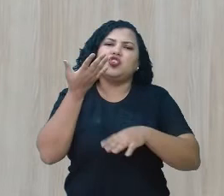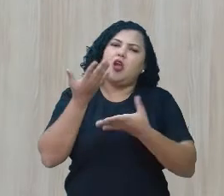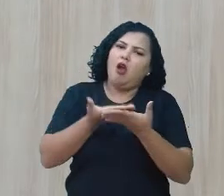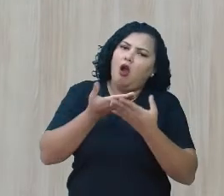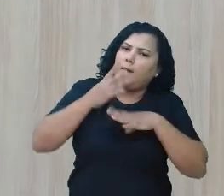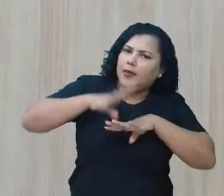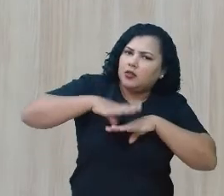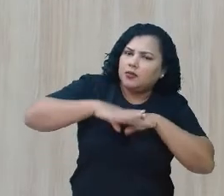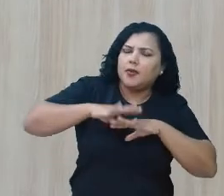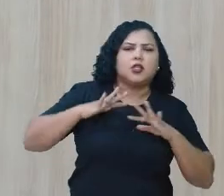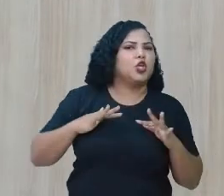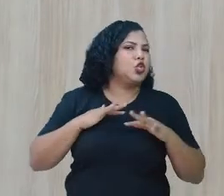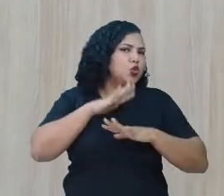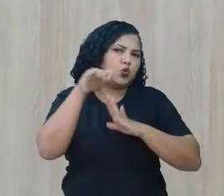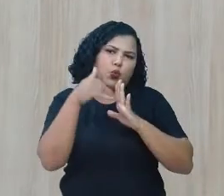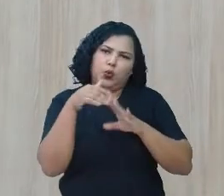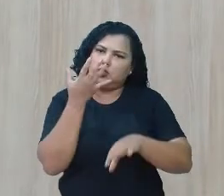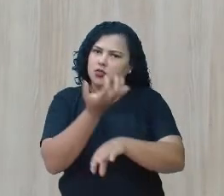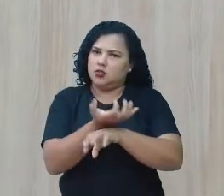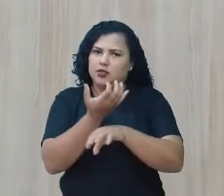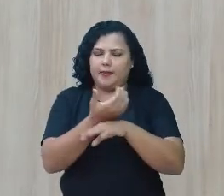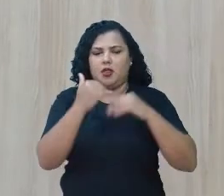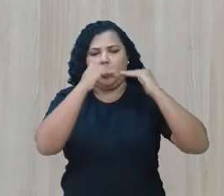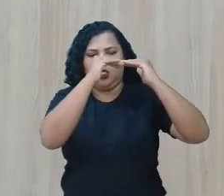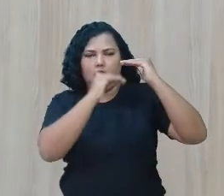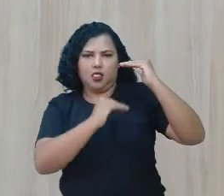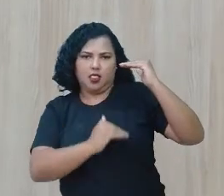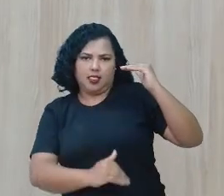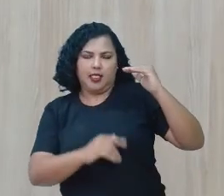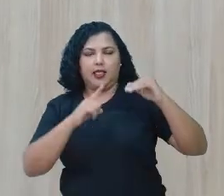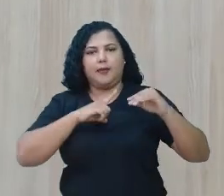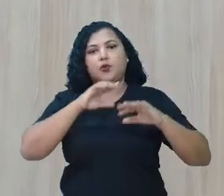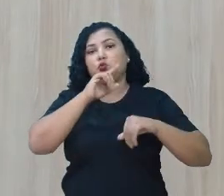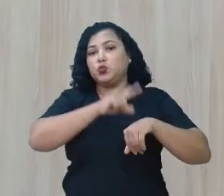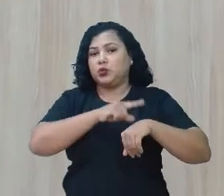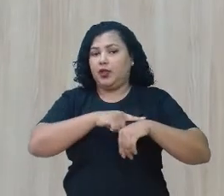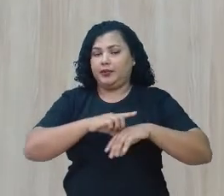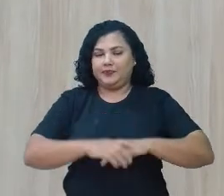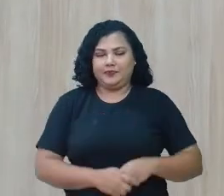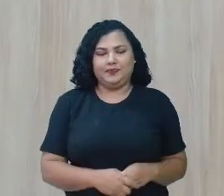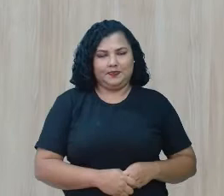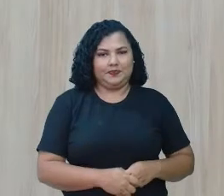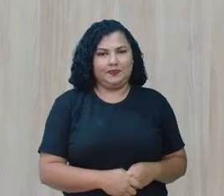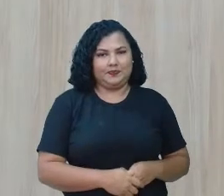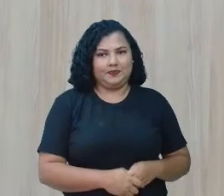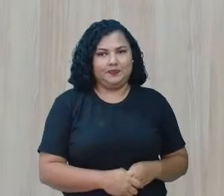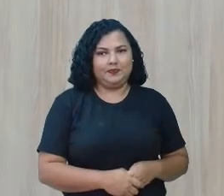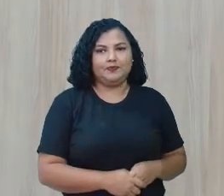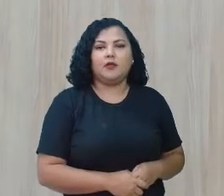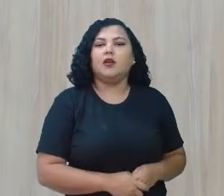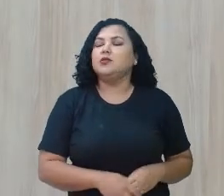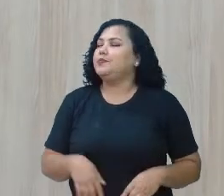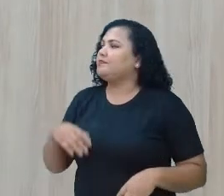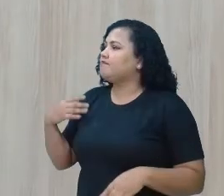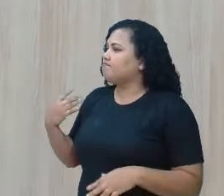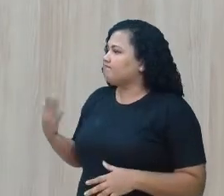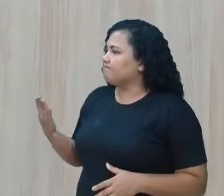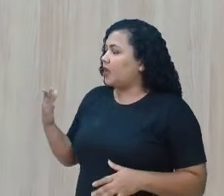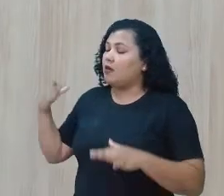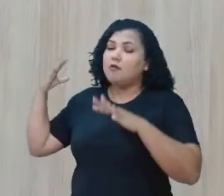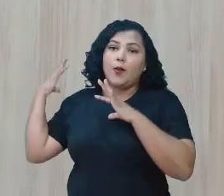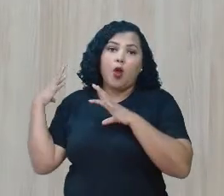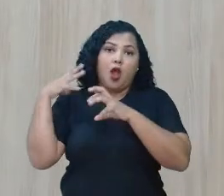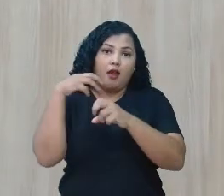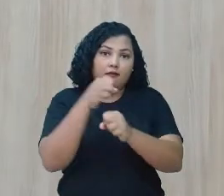todas as aulas de todas as disciplinas na ordem cronológica, tá certo? Vamos revisar, vamos começar a nossa